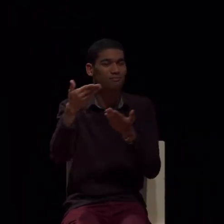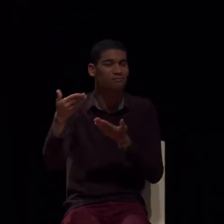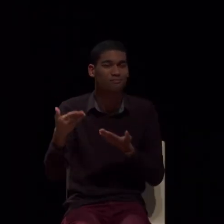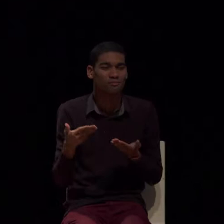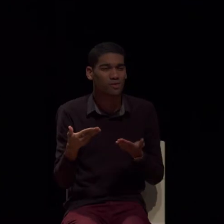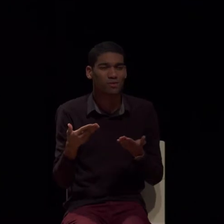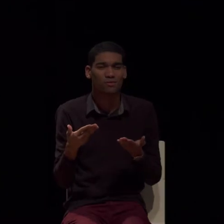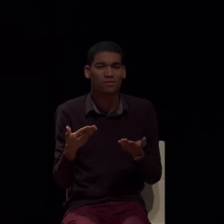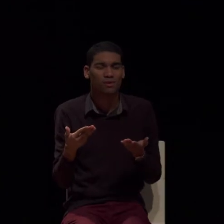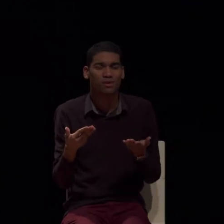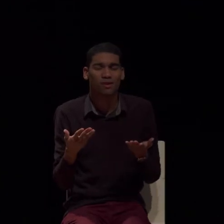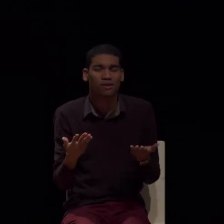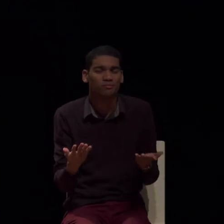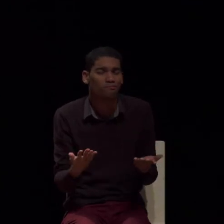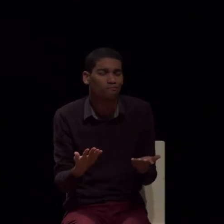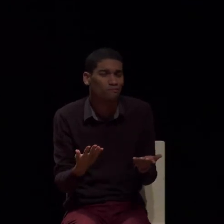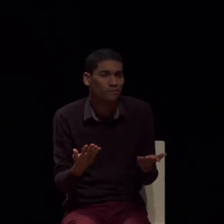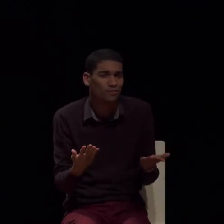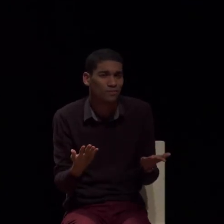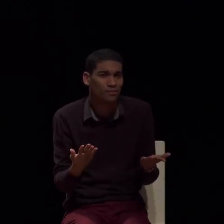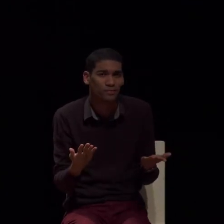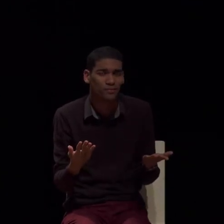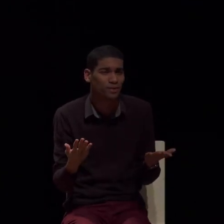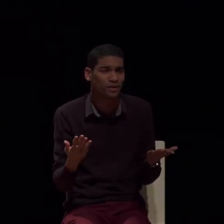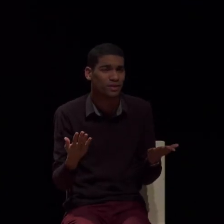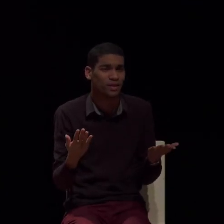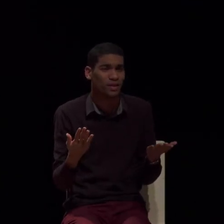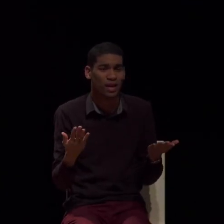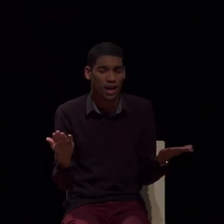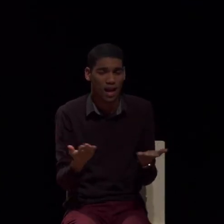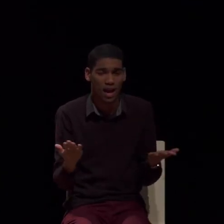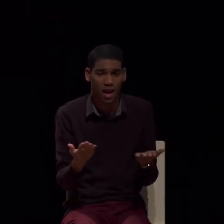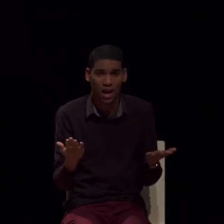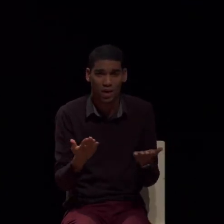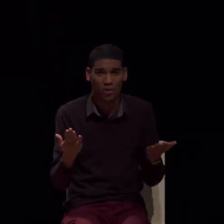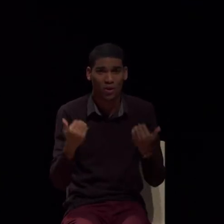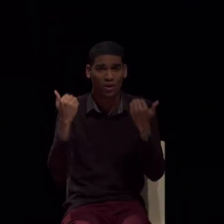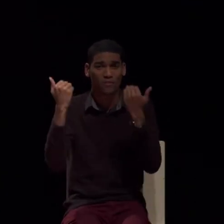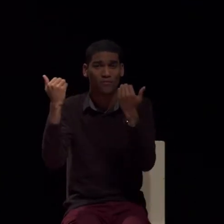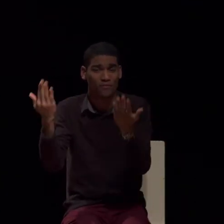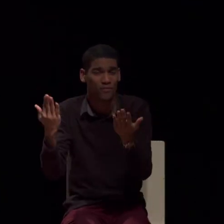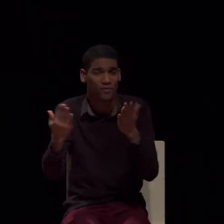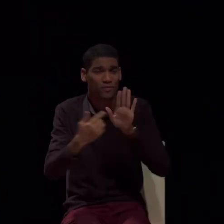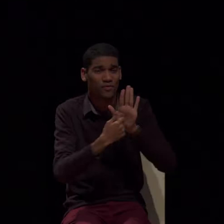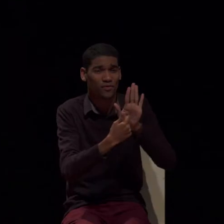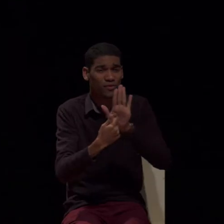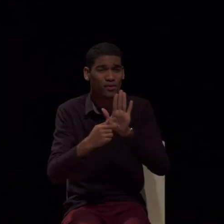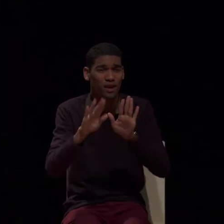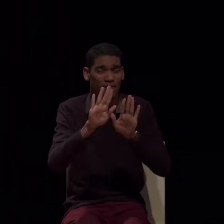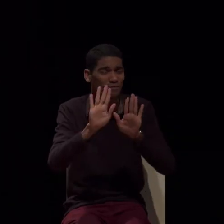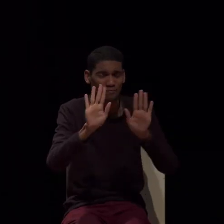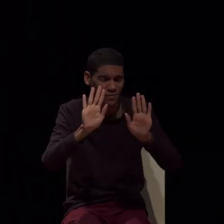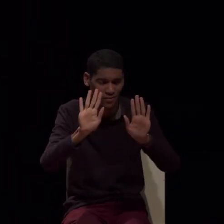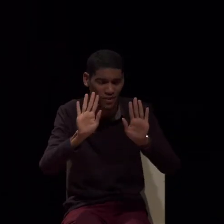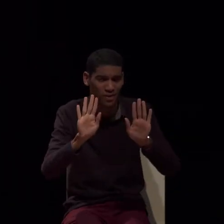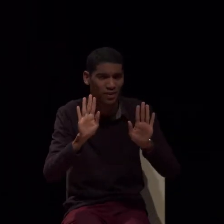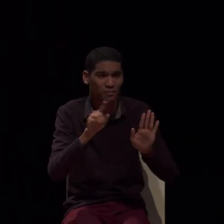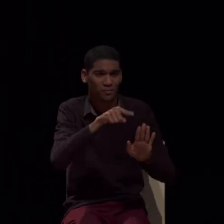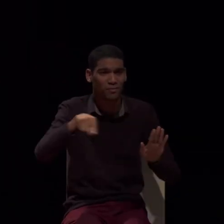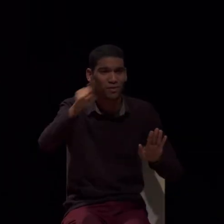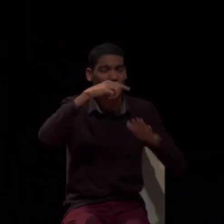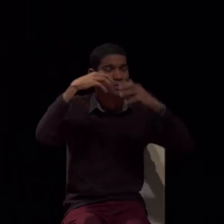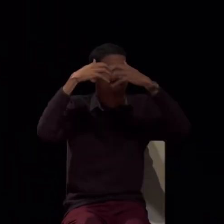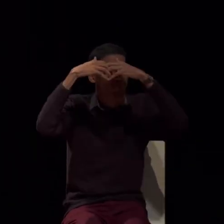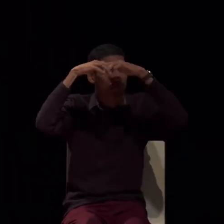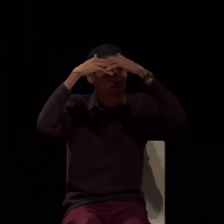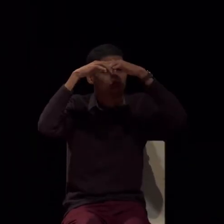gente não precisa colocá lo para fora neste momento é um convite mental gostaria que nós